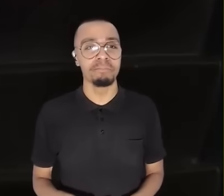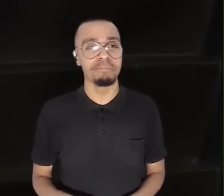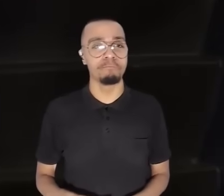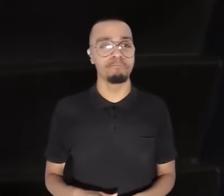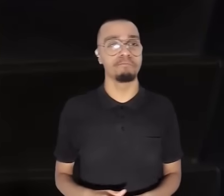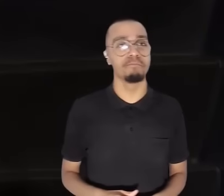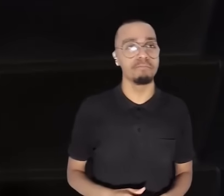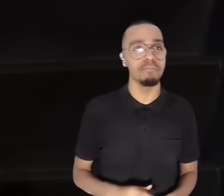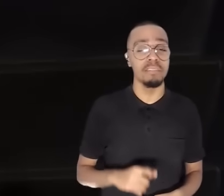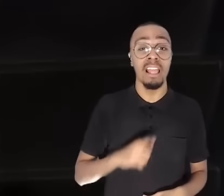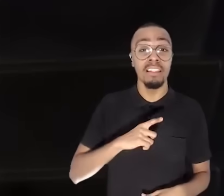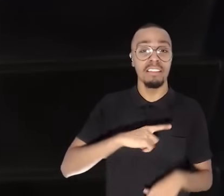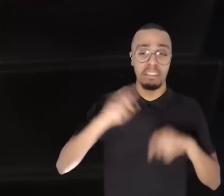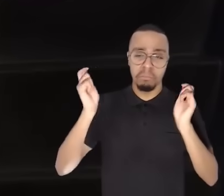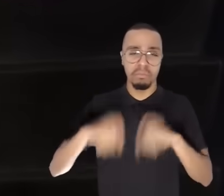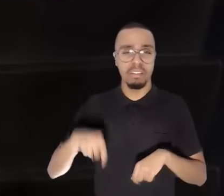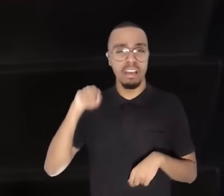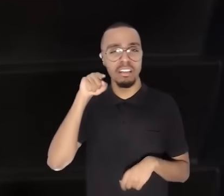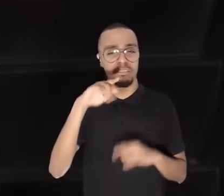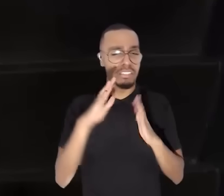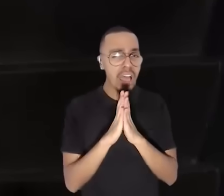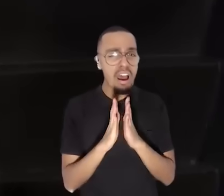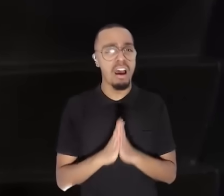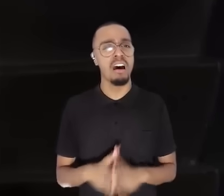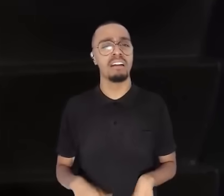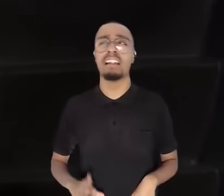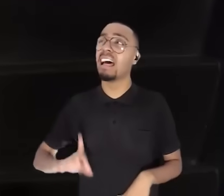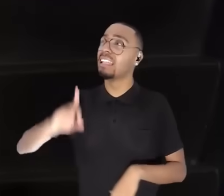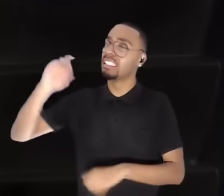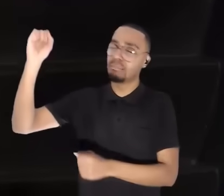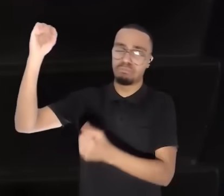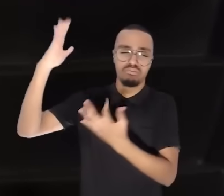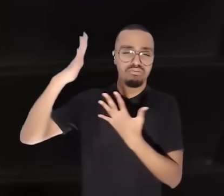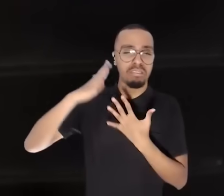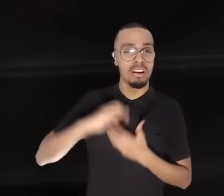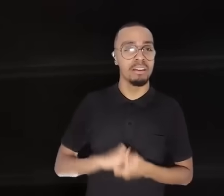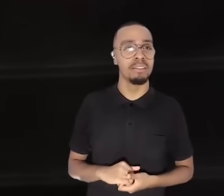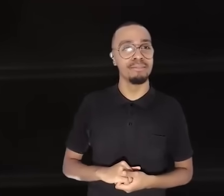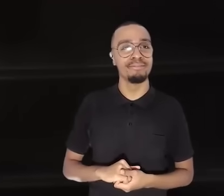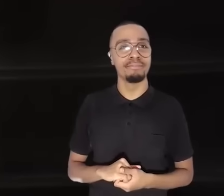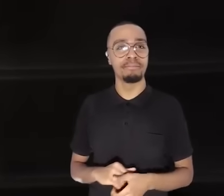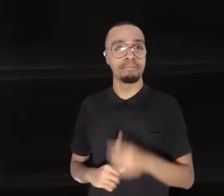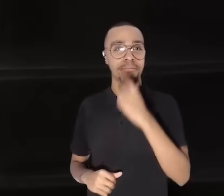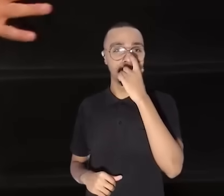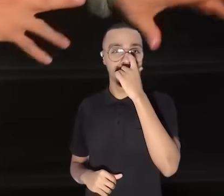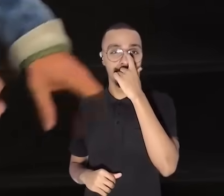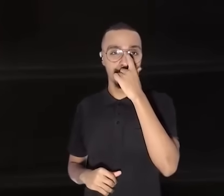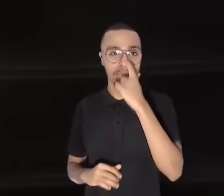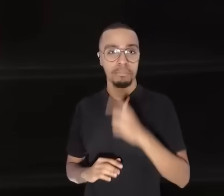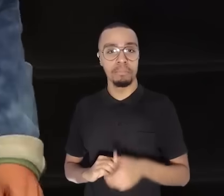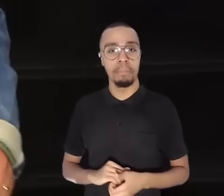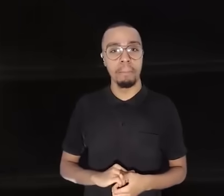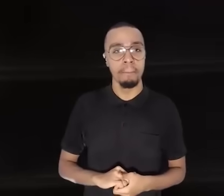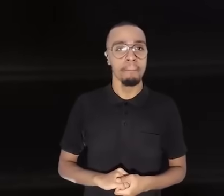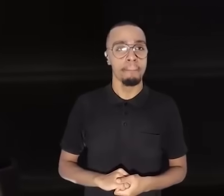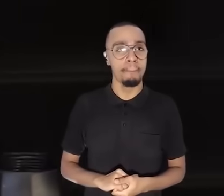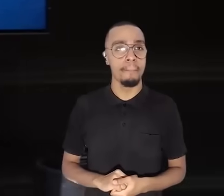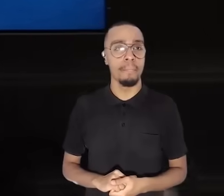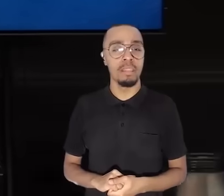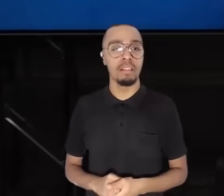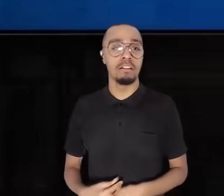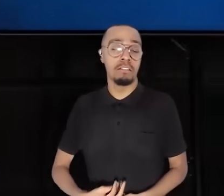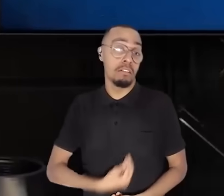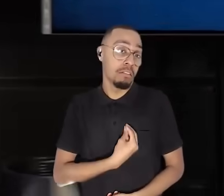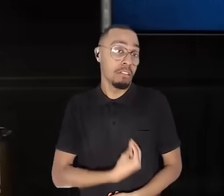rondando alguém, e o faraó vai dizer: não, você é muito bom, você é muito bom para mexer com dinheiro, mas você é péssimo nessa área. Você é